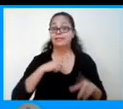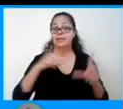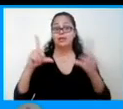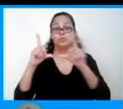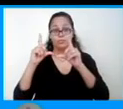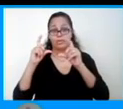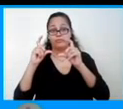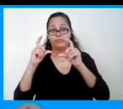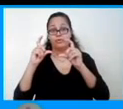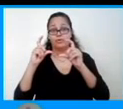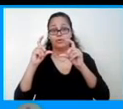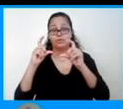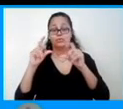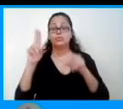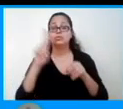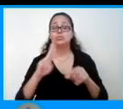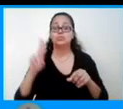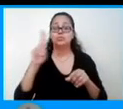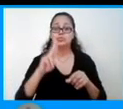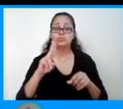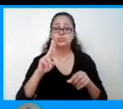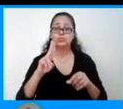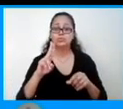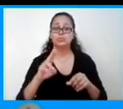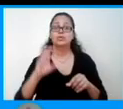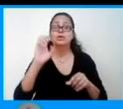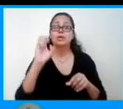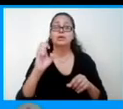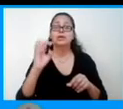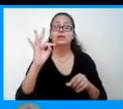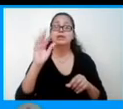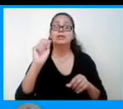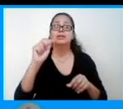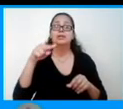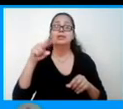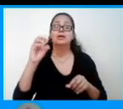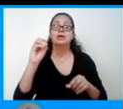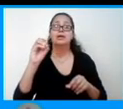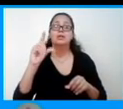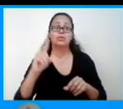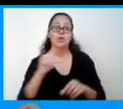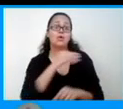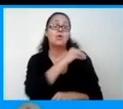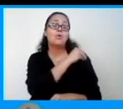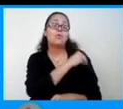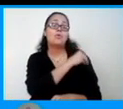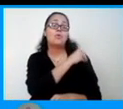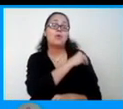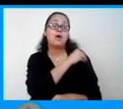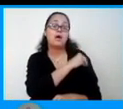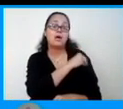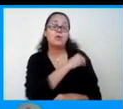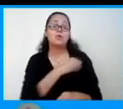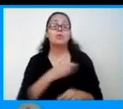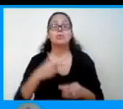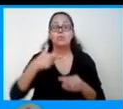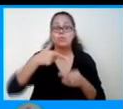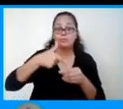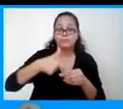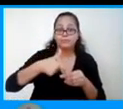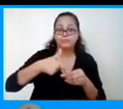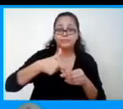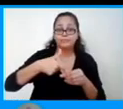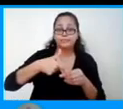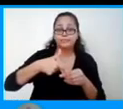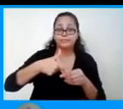o uso do biocombustível. No caso, o etanol, conhecido como álcool, né, ele lança 1/3 a menos de